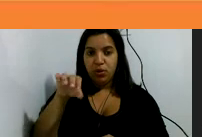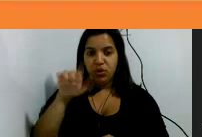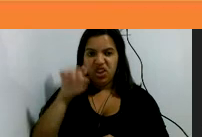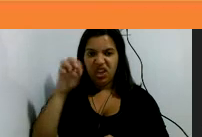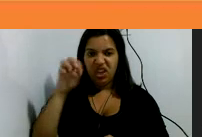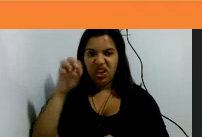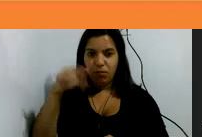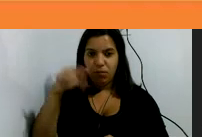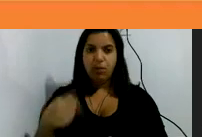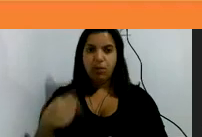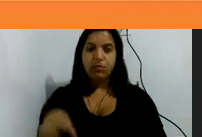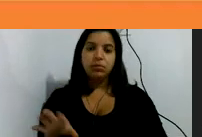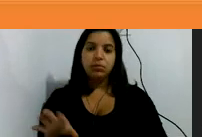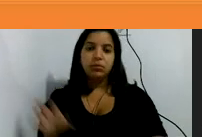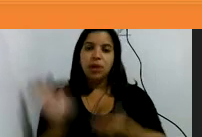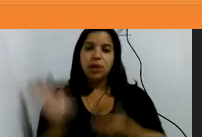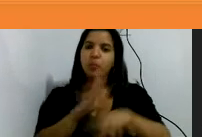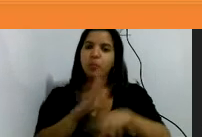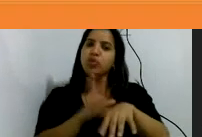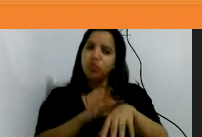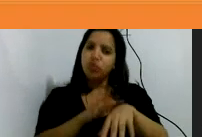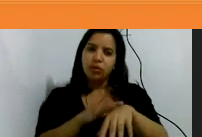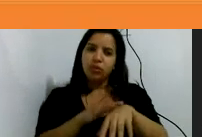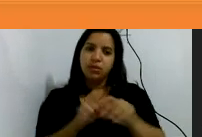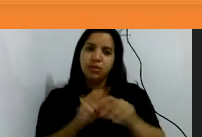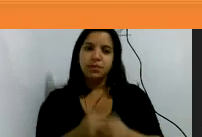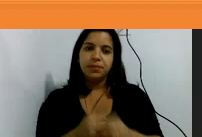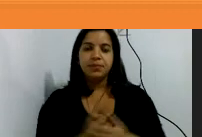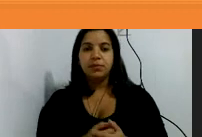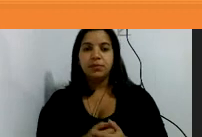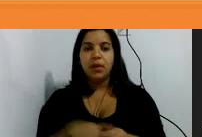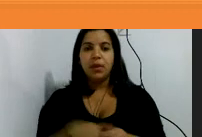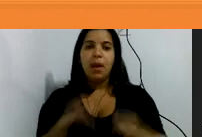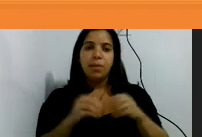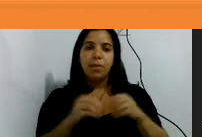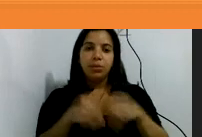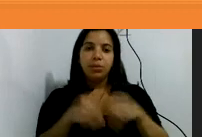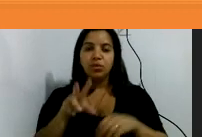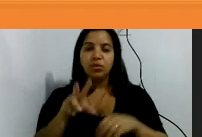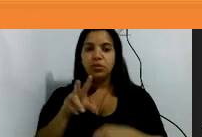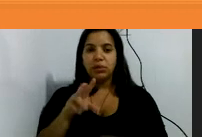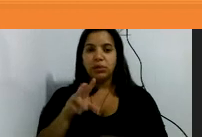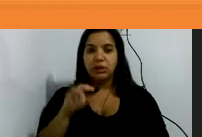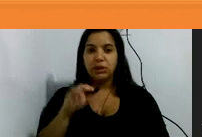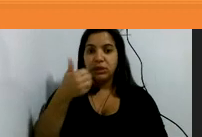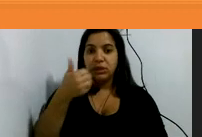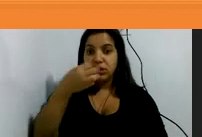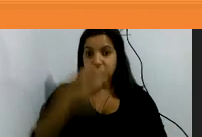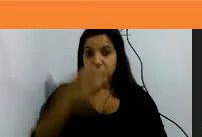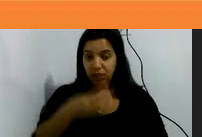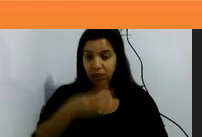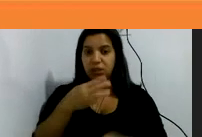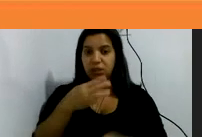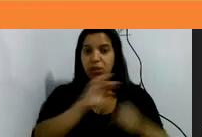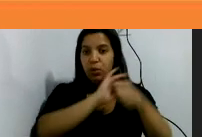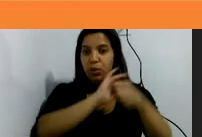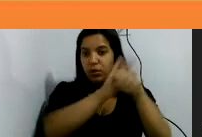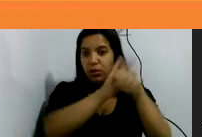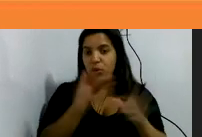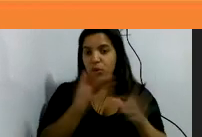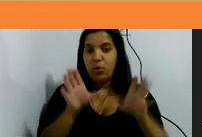púrpura trombocitopênica trombótica, deficiência do fator 13 da coagulação, quando não houver